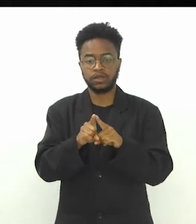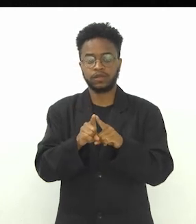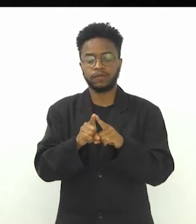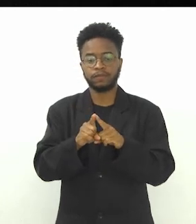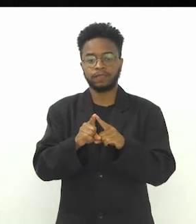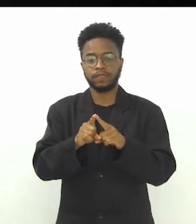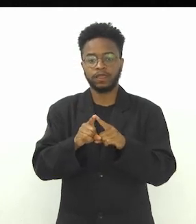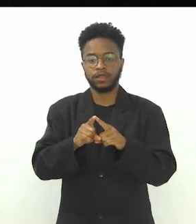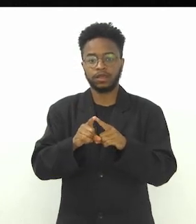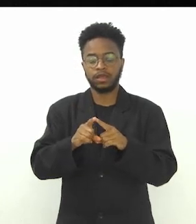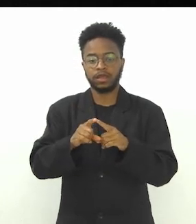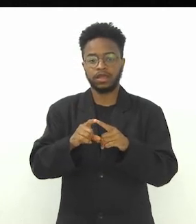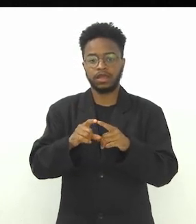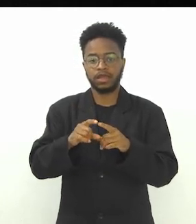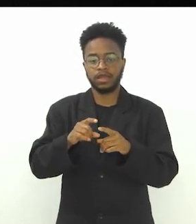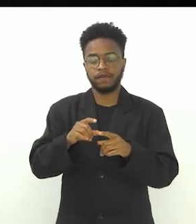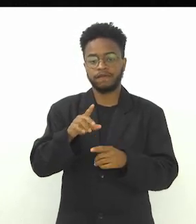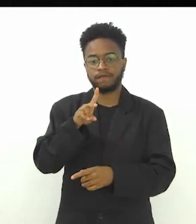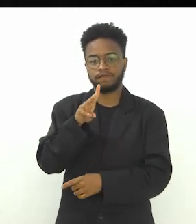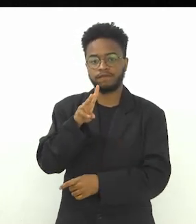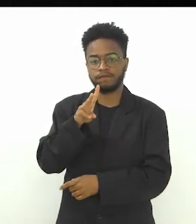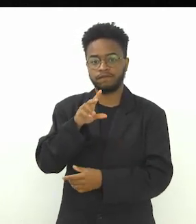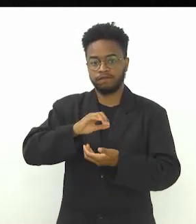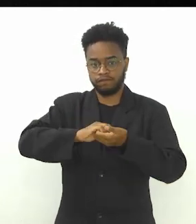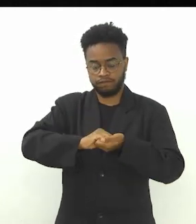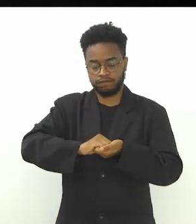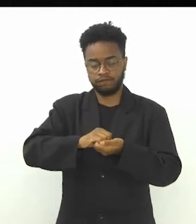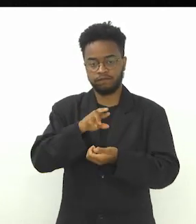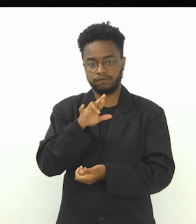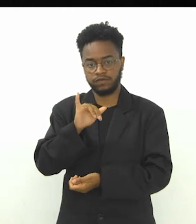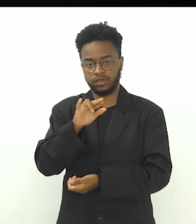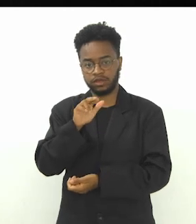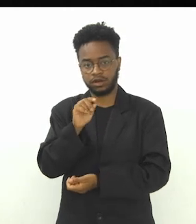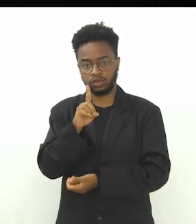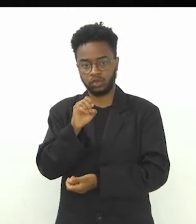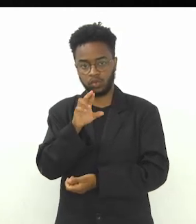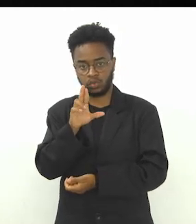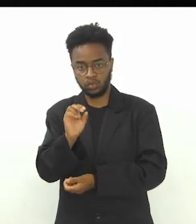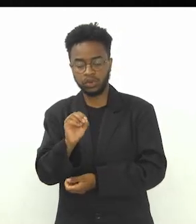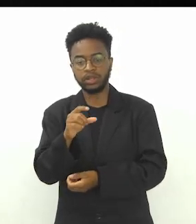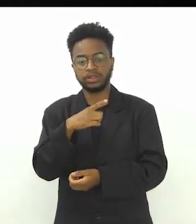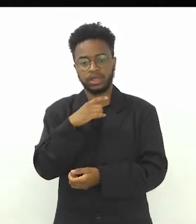Viradouro, com um impacto muito grande de iluminação. Sim. Por conta da